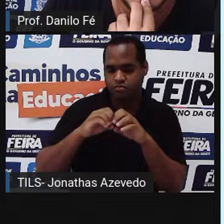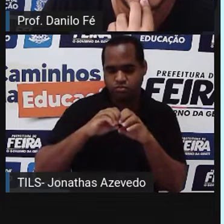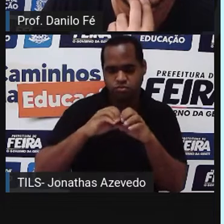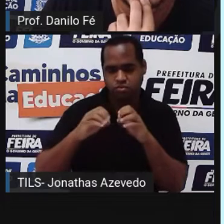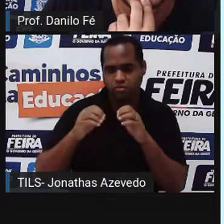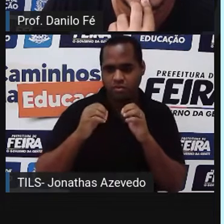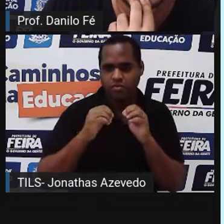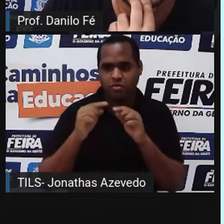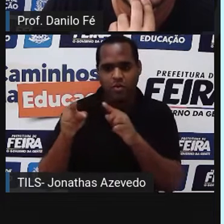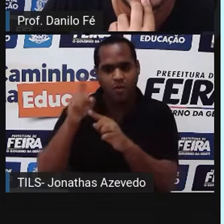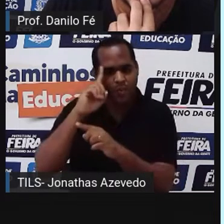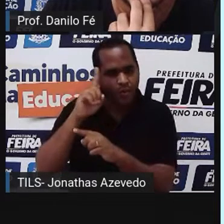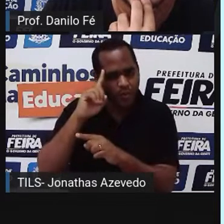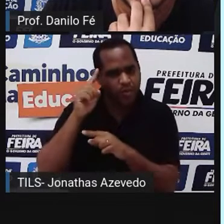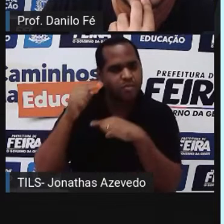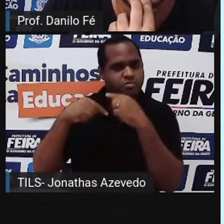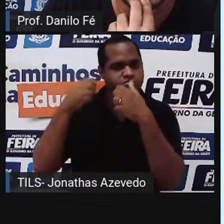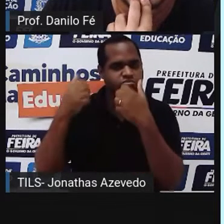Bombardeios diários.